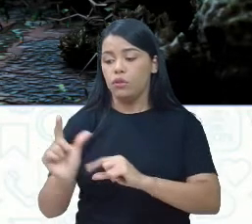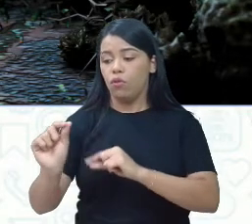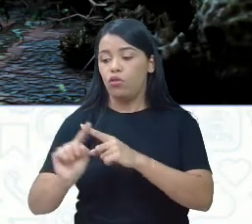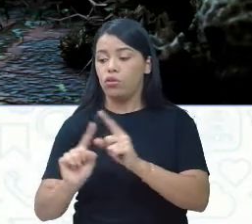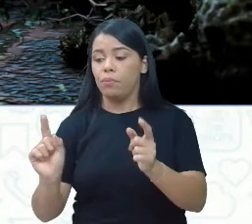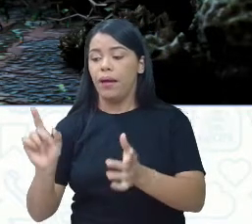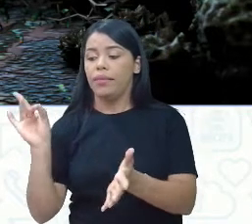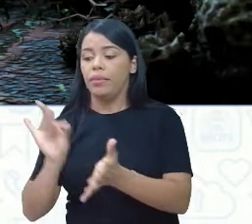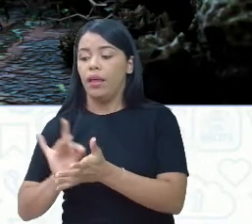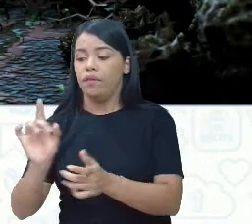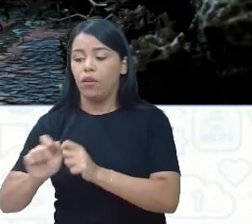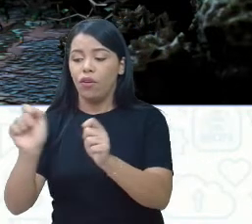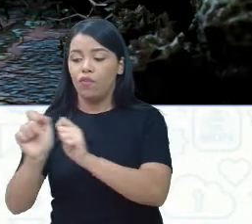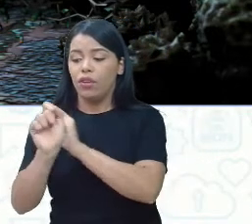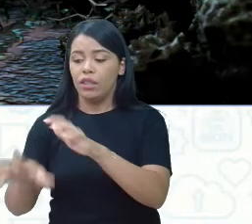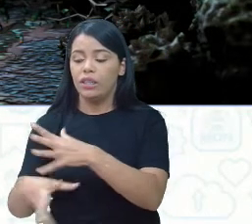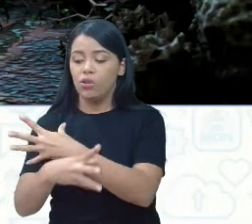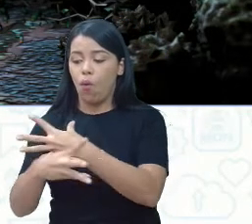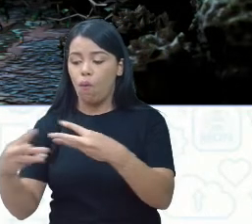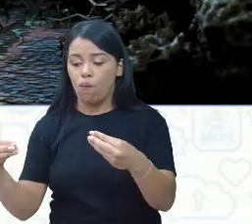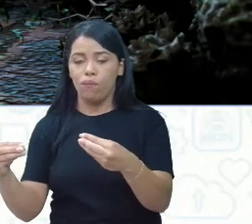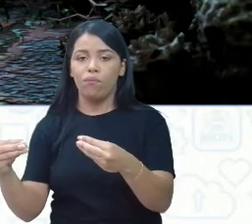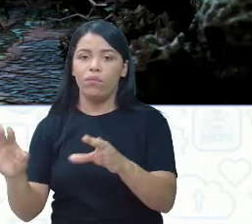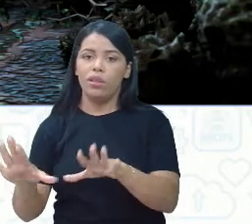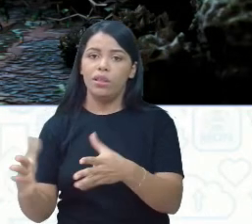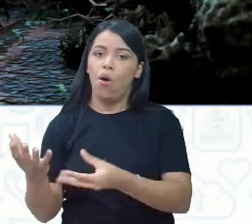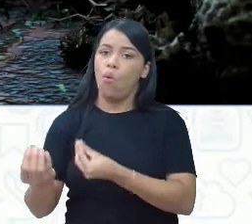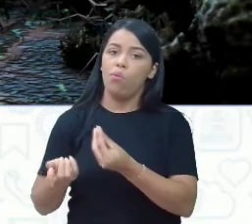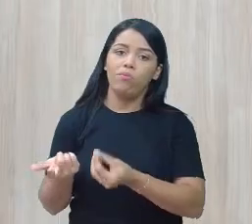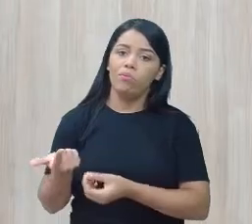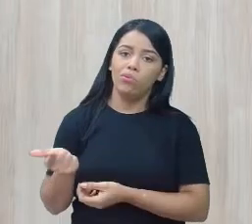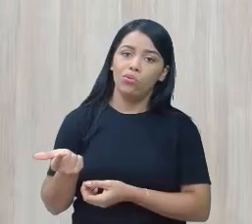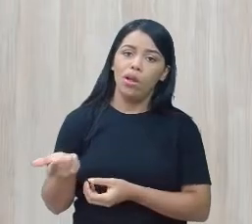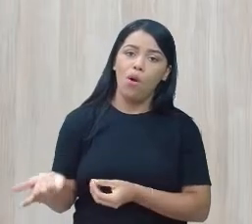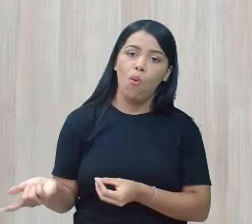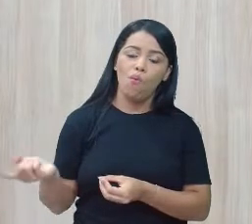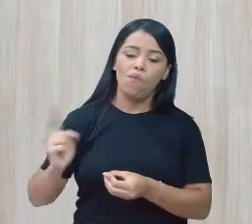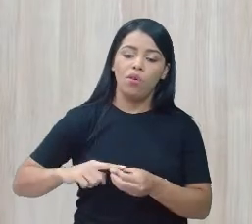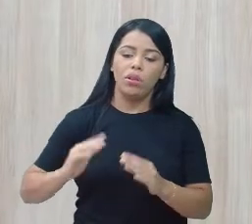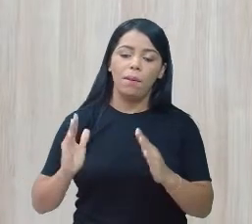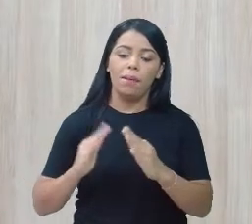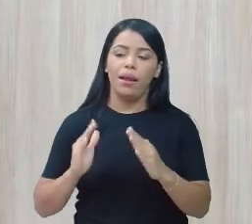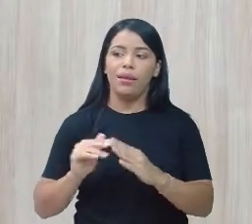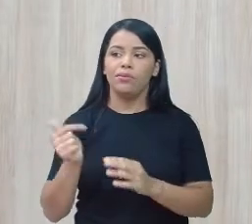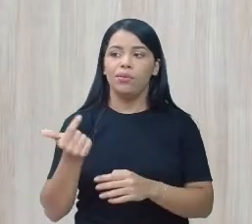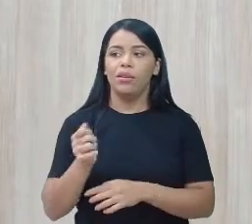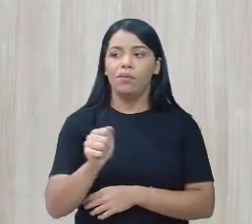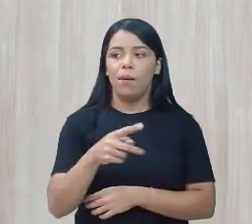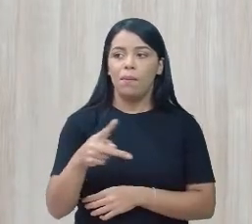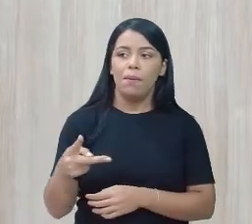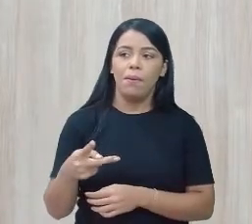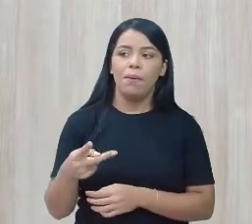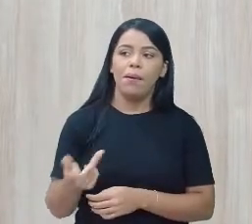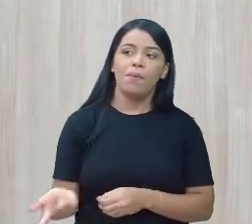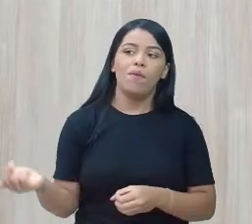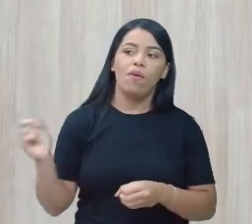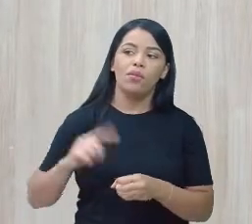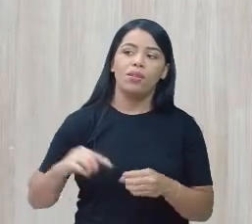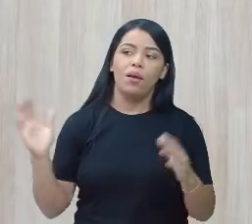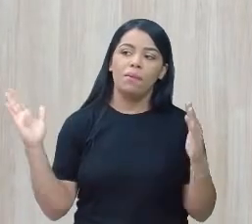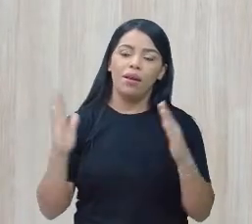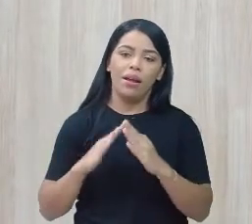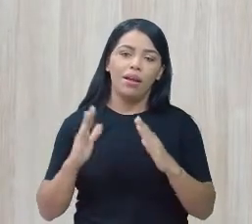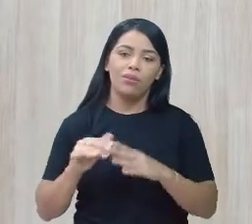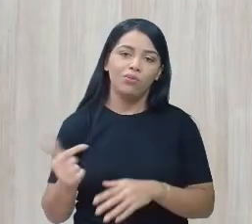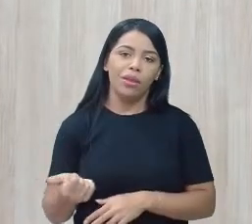acabar, né? Então, Cinderela não ia ter como voltar para casa, ia ficar sem o aplicativo e para voltar para casa. Então, ela ia ficar